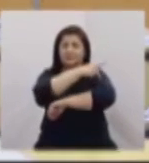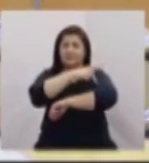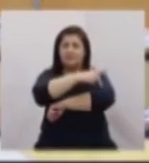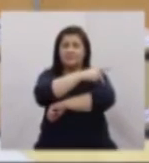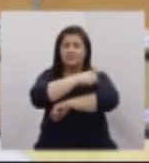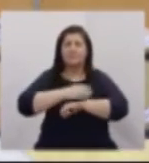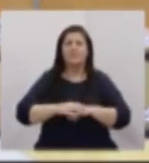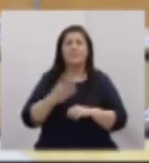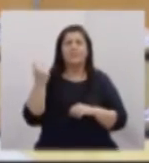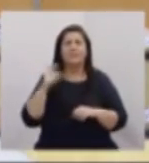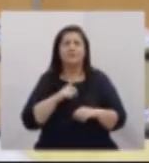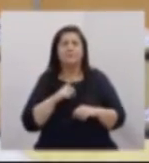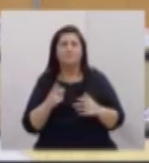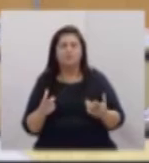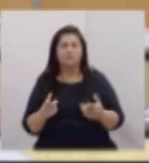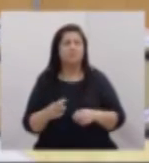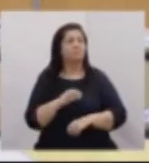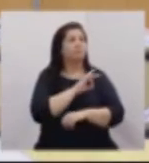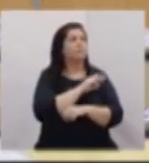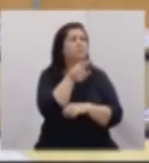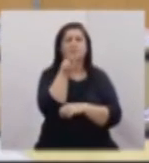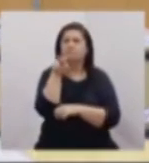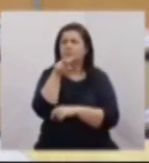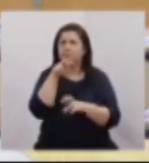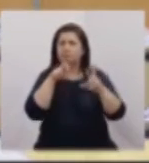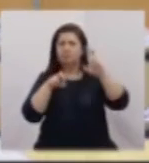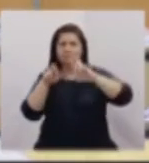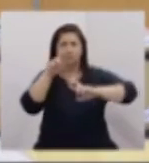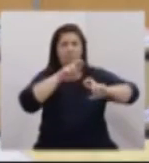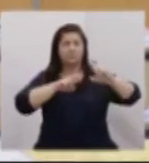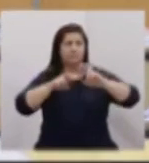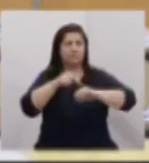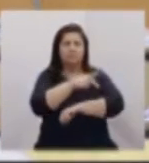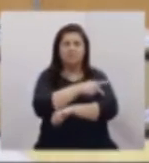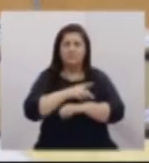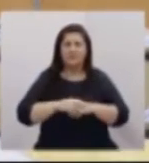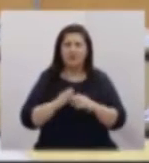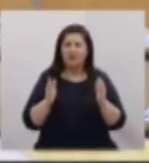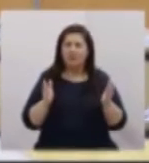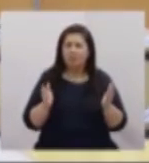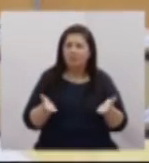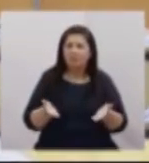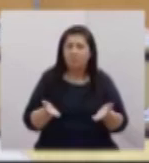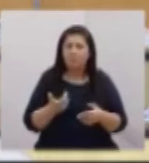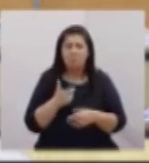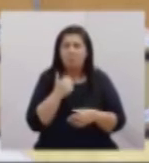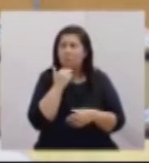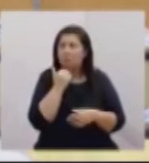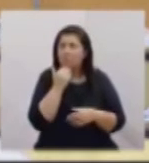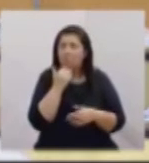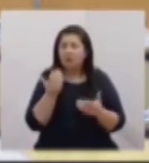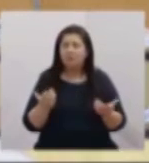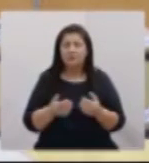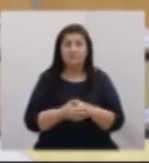antes tinha lá, né, a guarda parada em várias praças do município. Hoje em dia, infelizmente, o trabalho